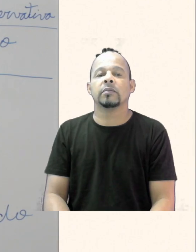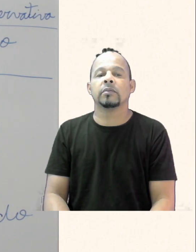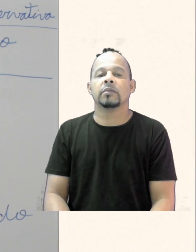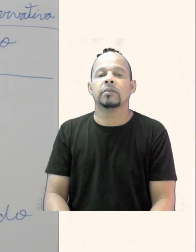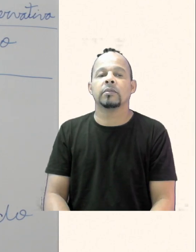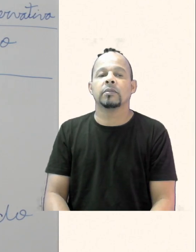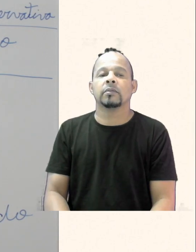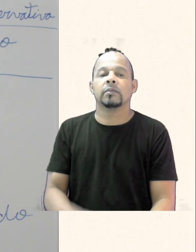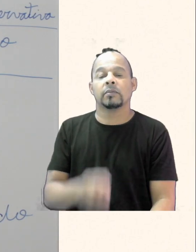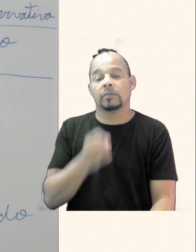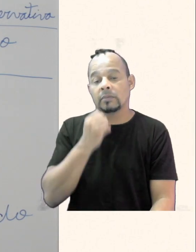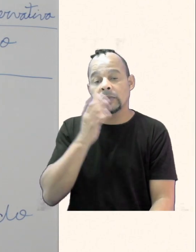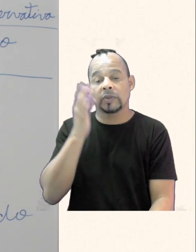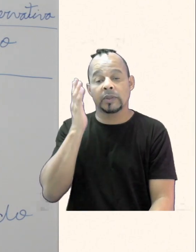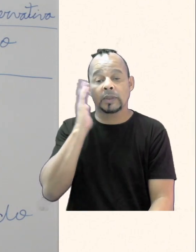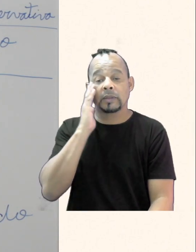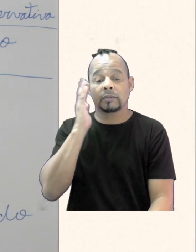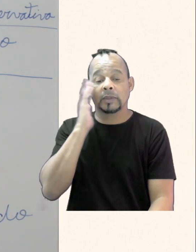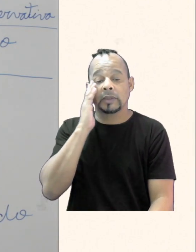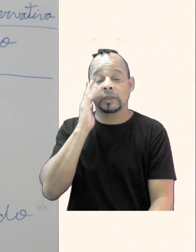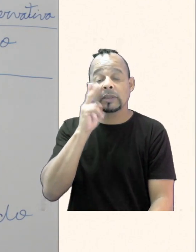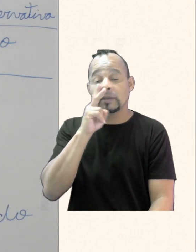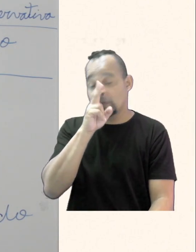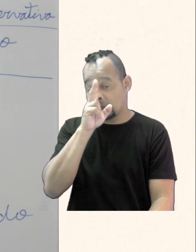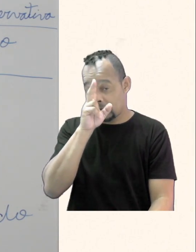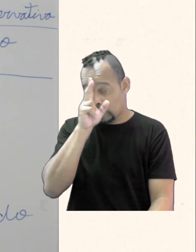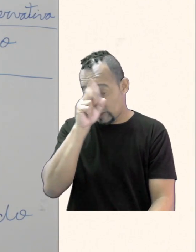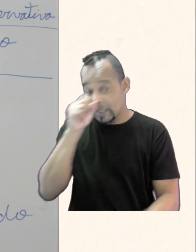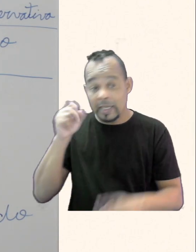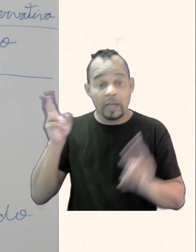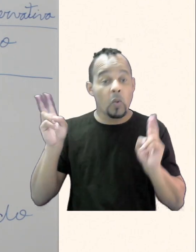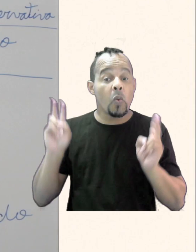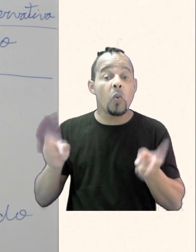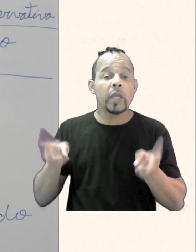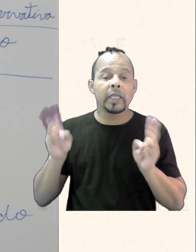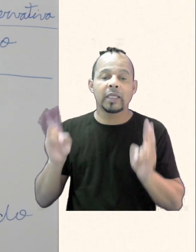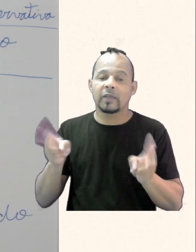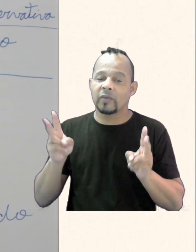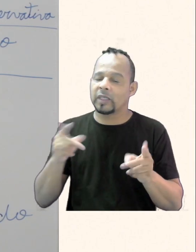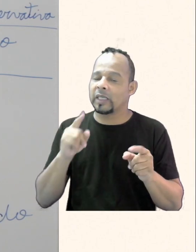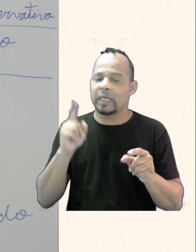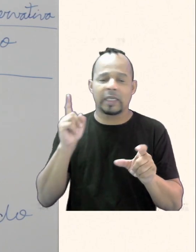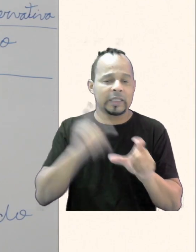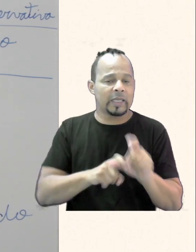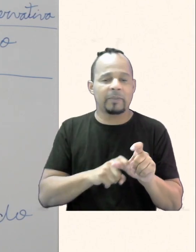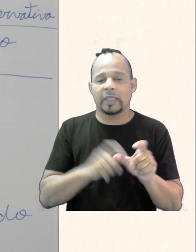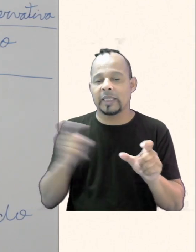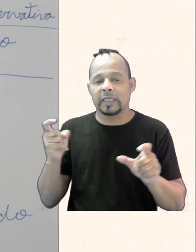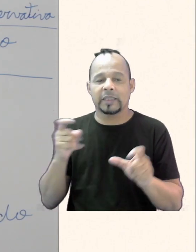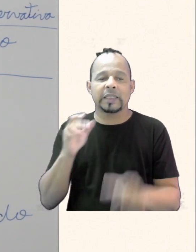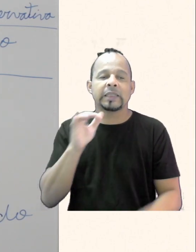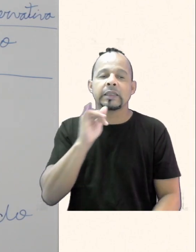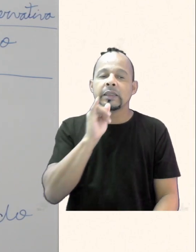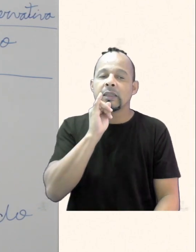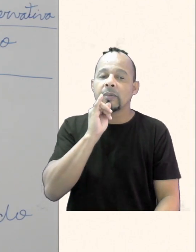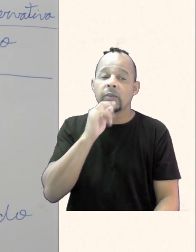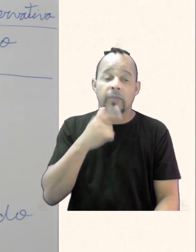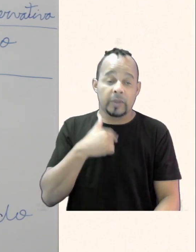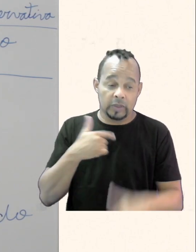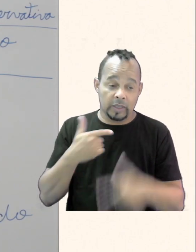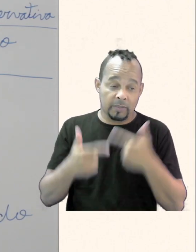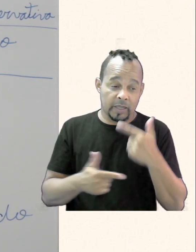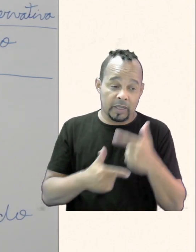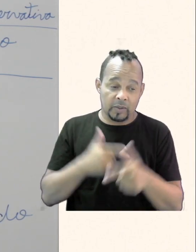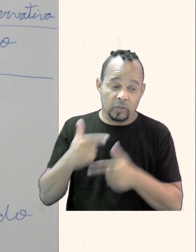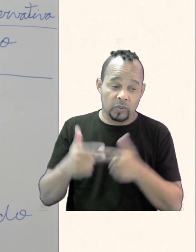força é conservativa para termos essa independência do caminho. Às vezes eu tenho um trabalho para ser calculado ao